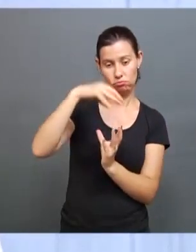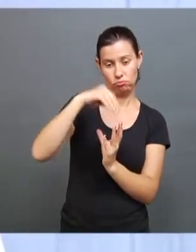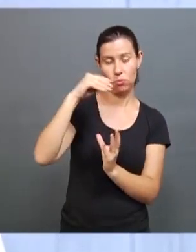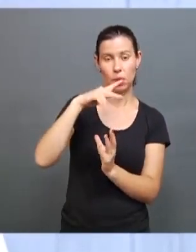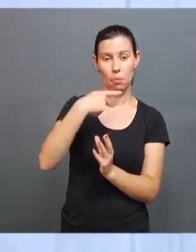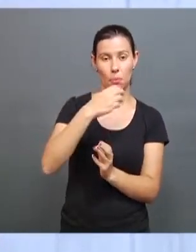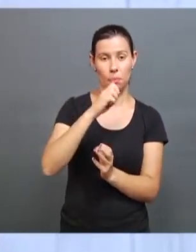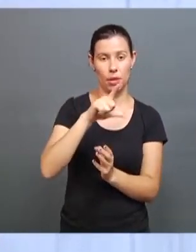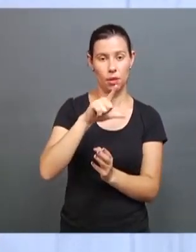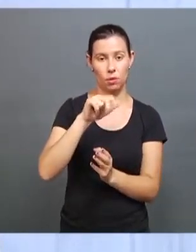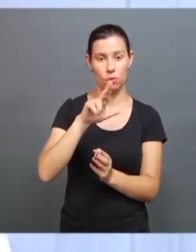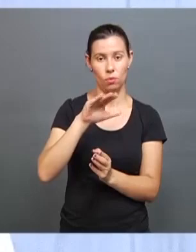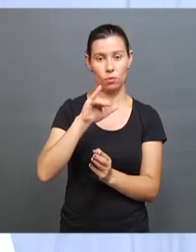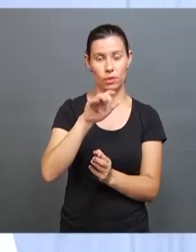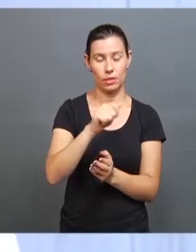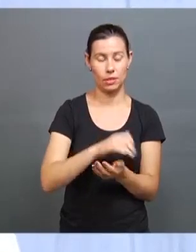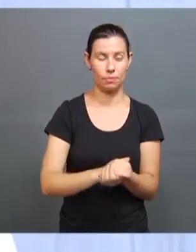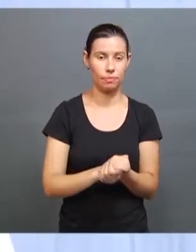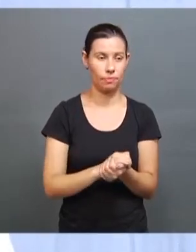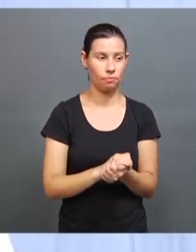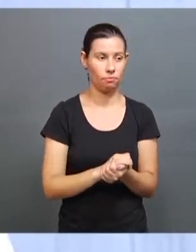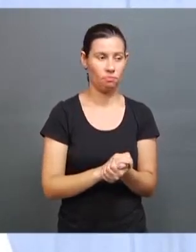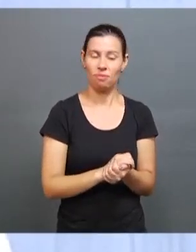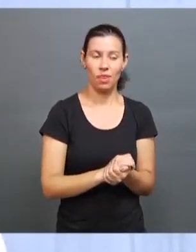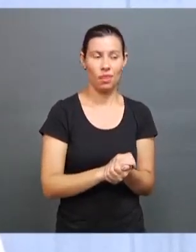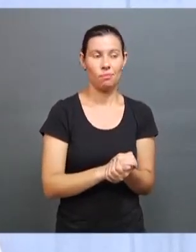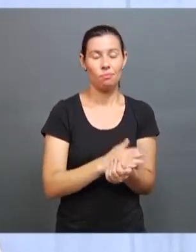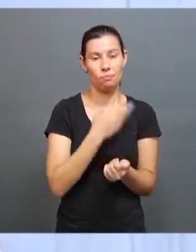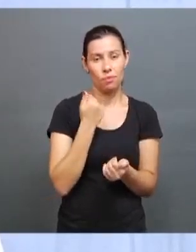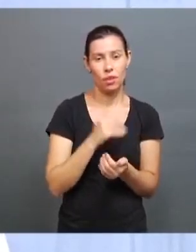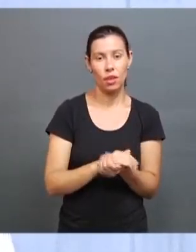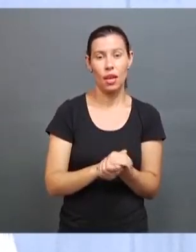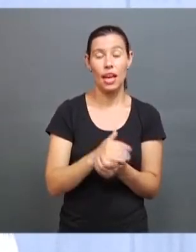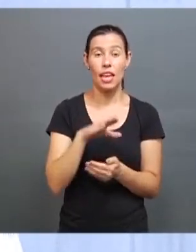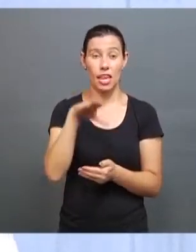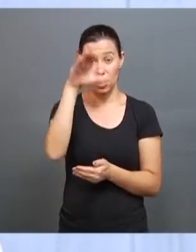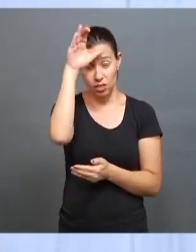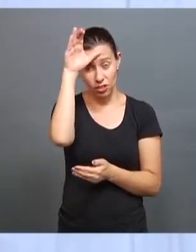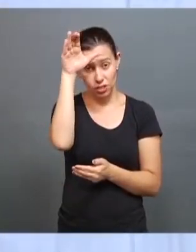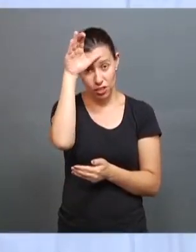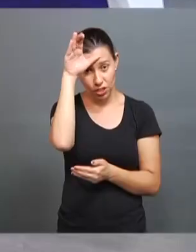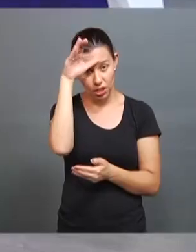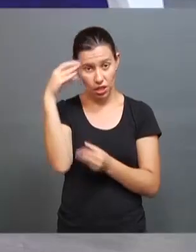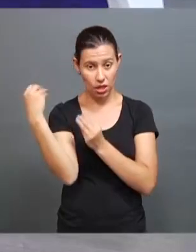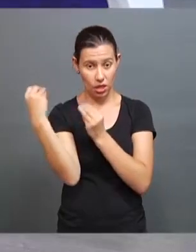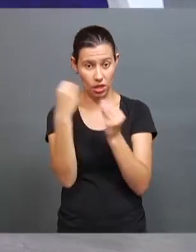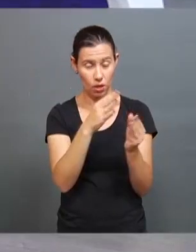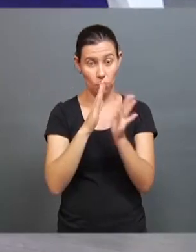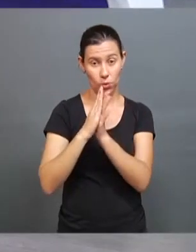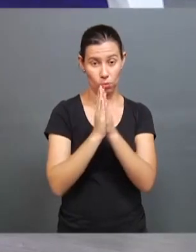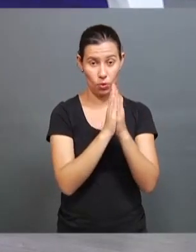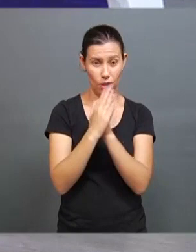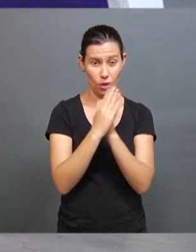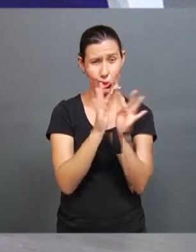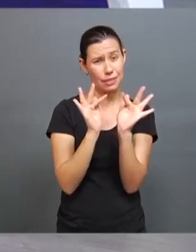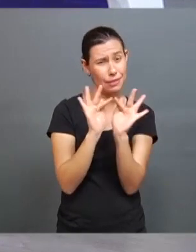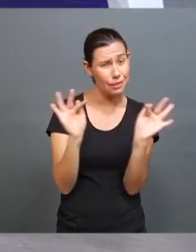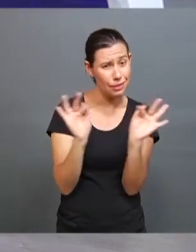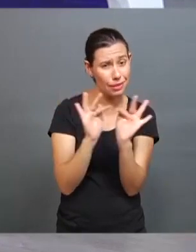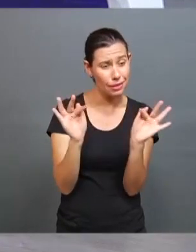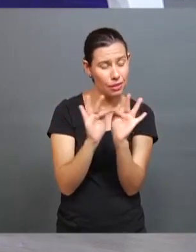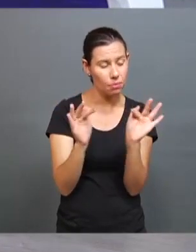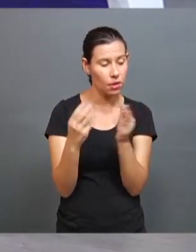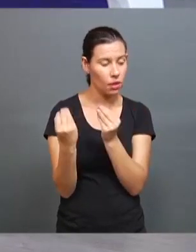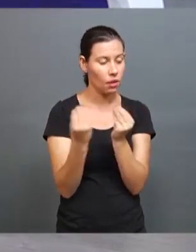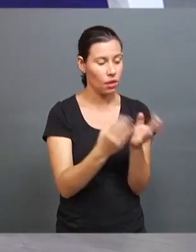boneca até hoje, ela é a boneca mais simples que existe, ela não é tecnológica, sabe, ela não fala, ela não tem nada, ela é super simplesinha, mas ela